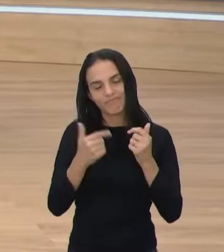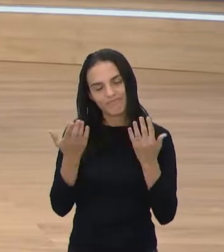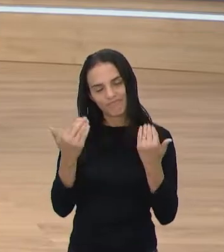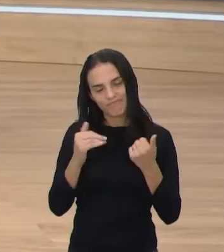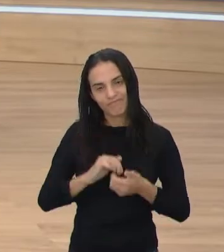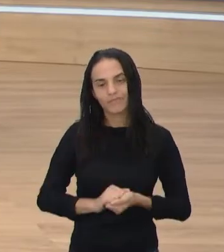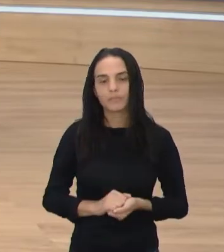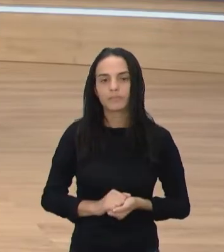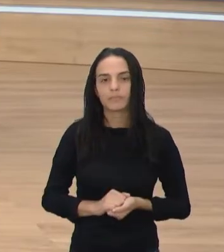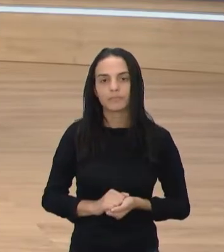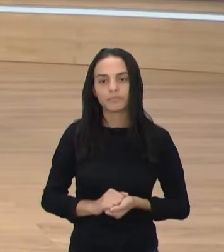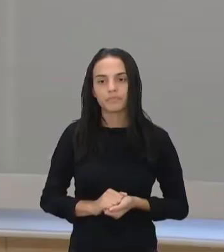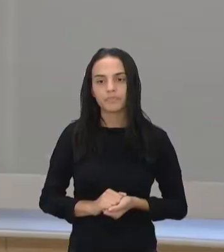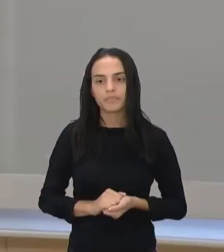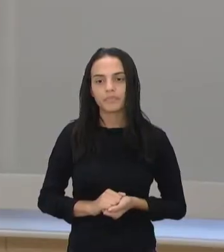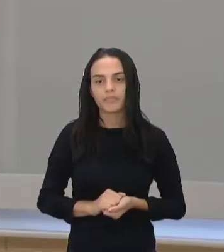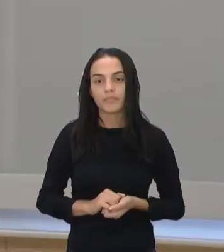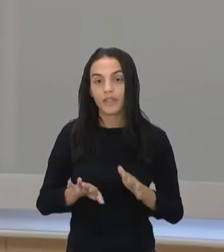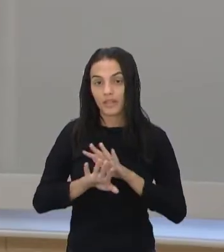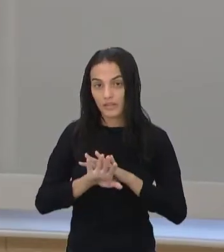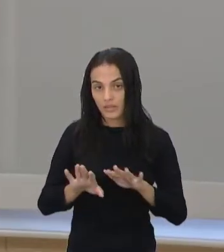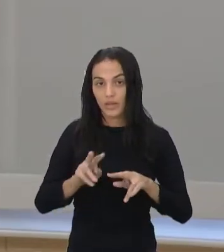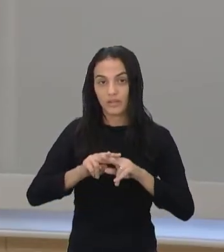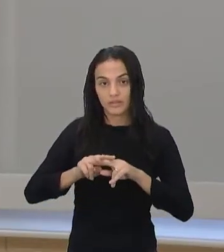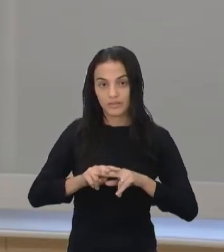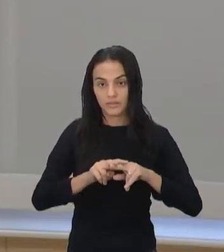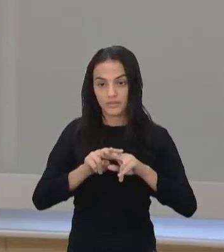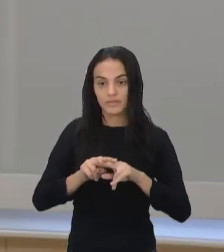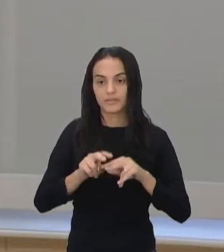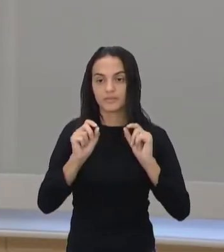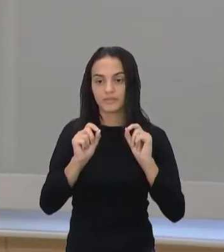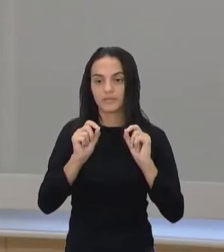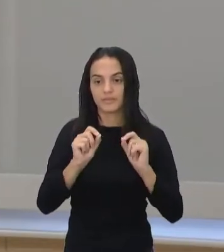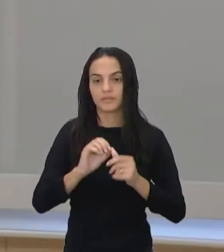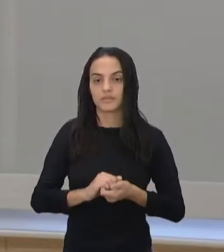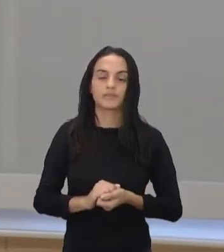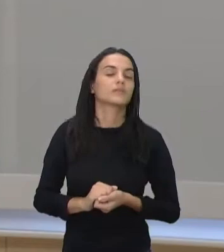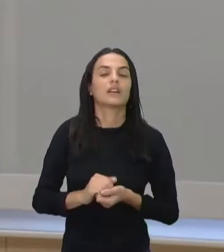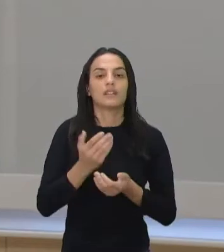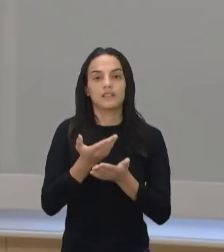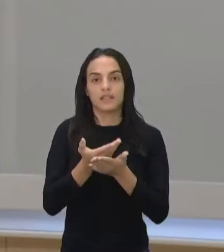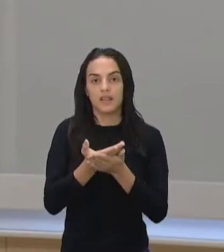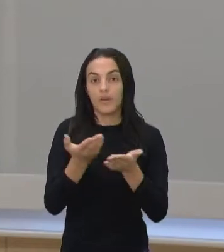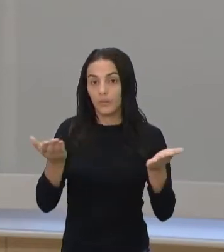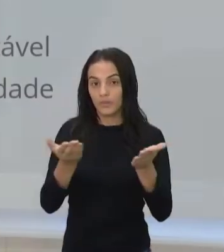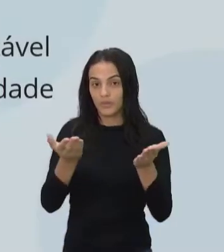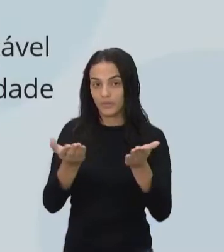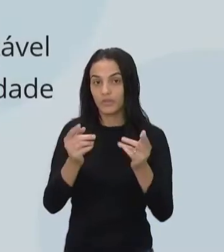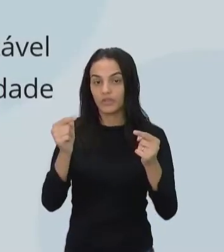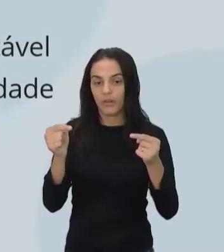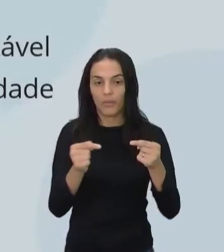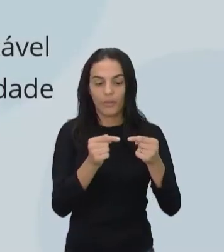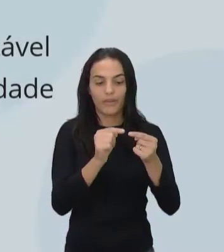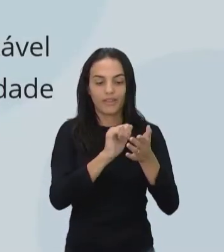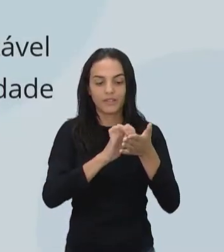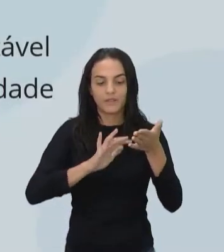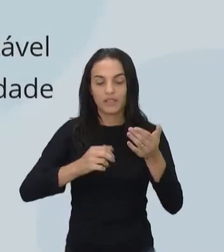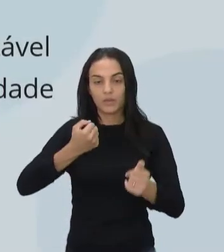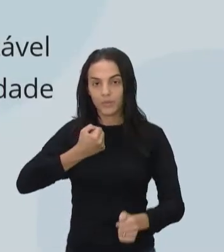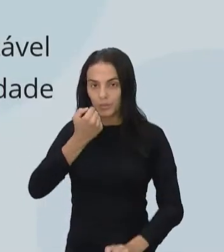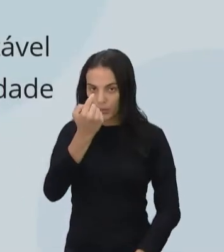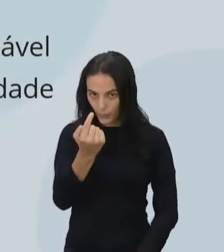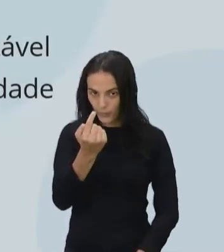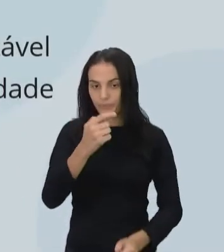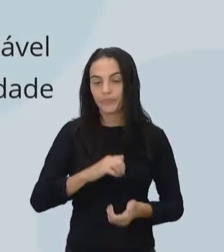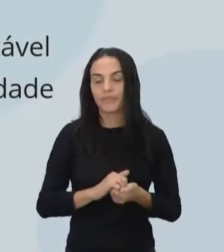aqui. Só retomando então, a nossa aula de hoje, ela corresponde à atividade 1,